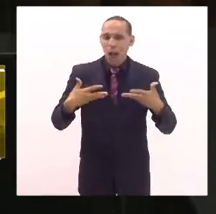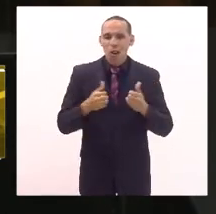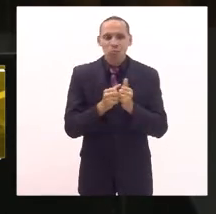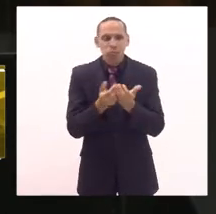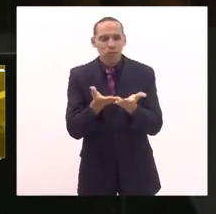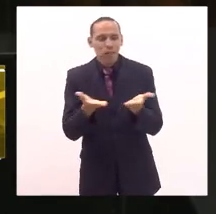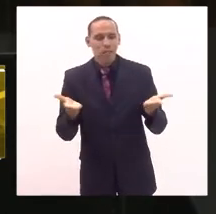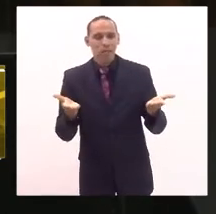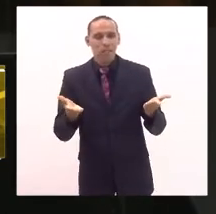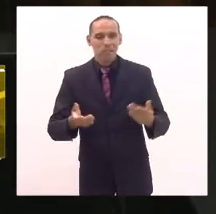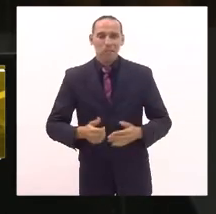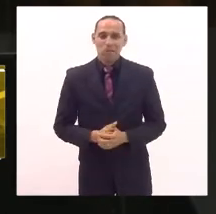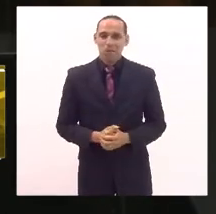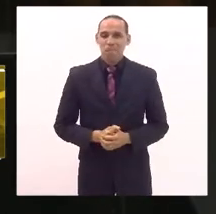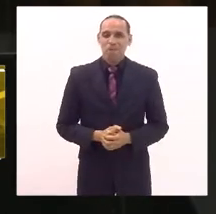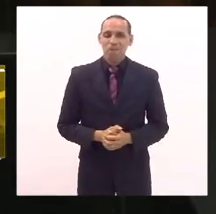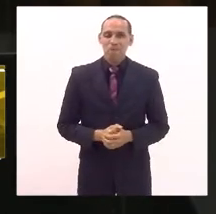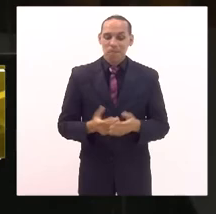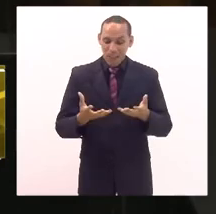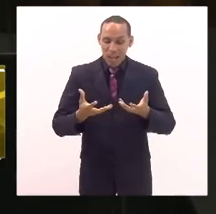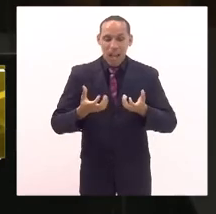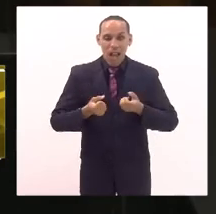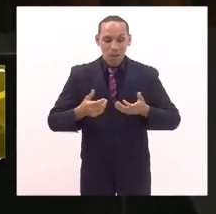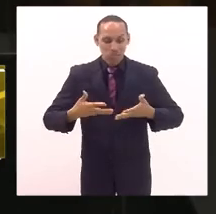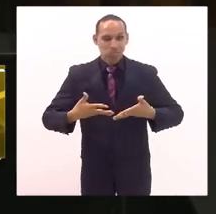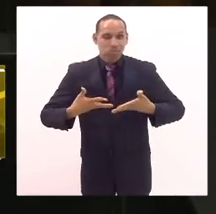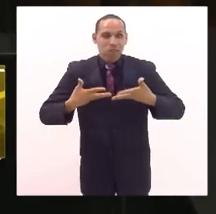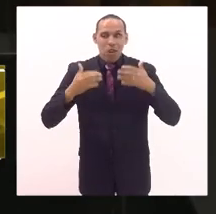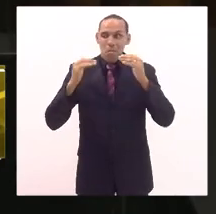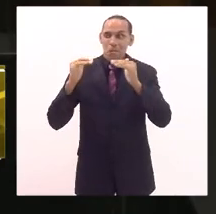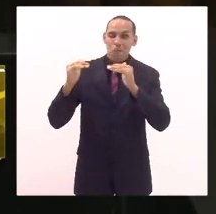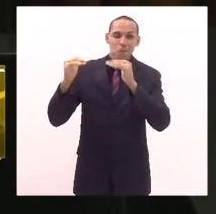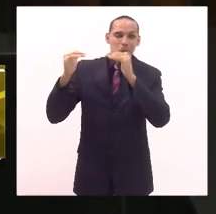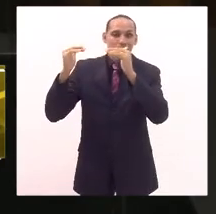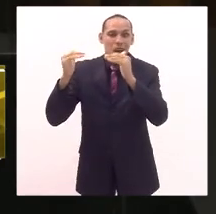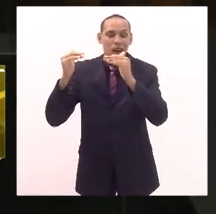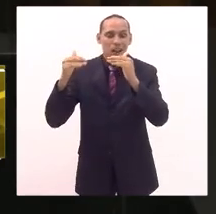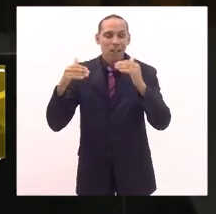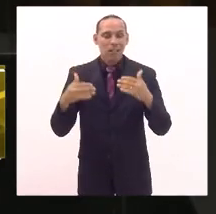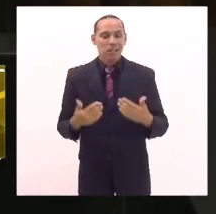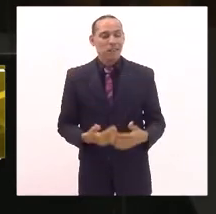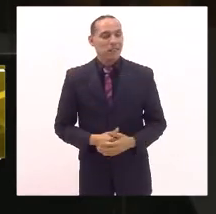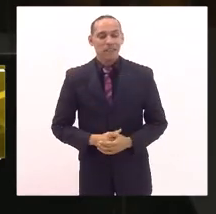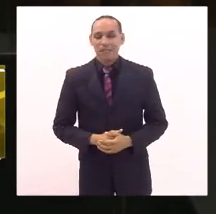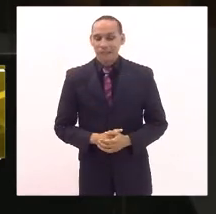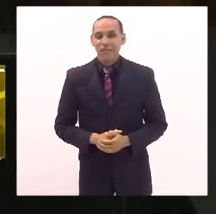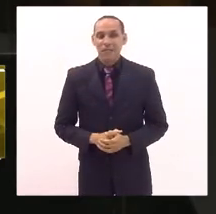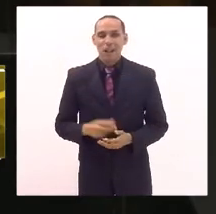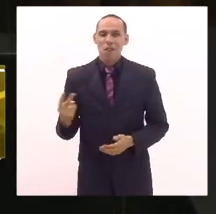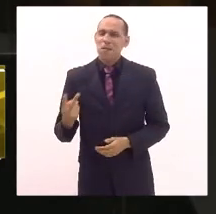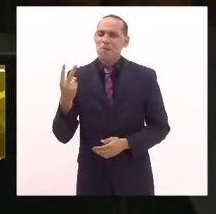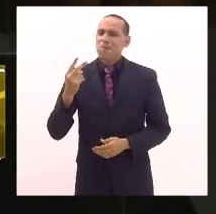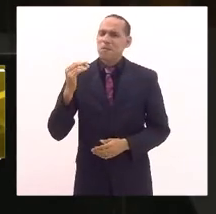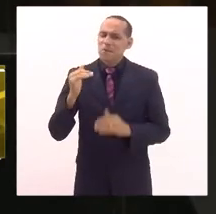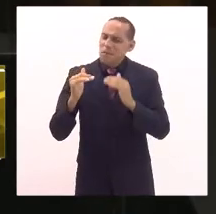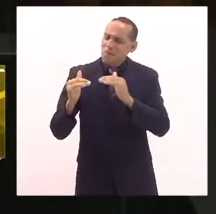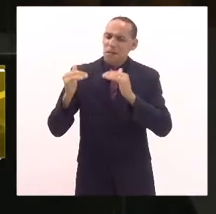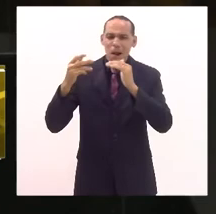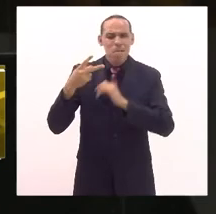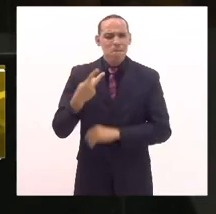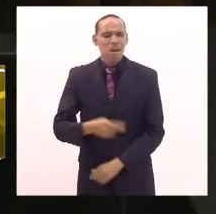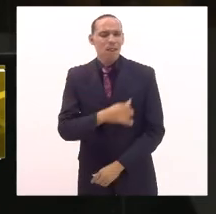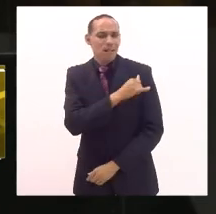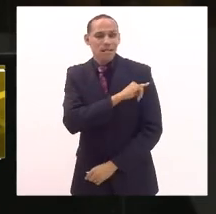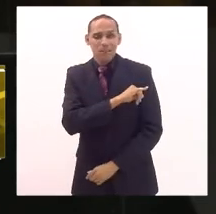aqui, recebendo essa honraria de mais alta, de mais alto valor do nosso estado do Rio de